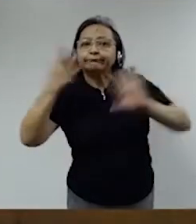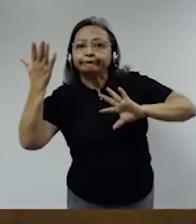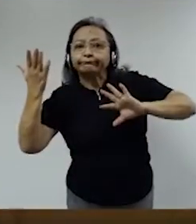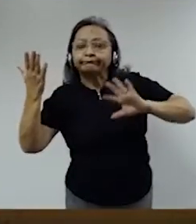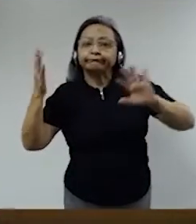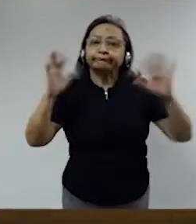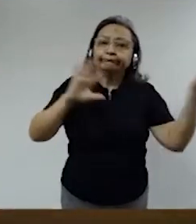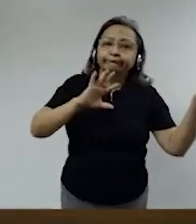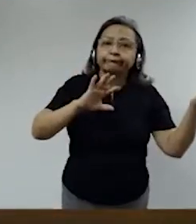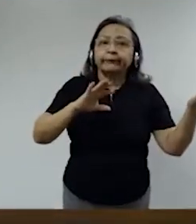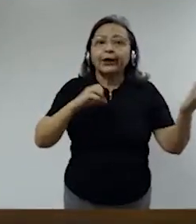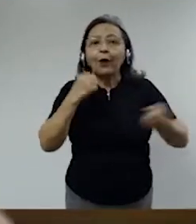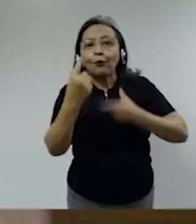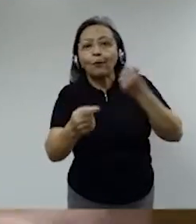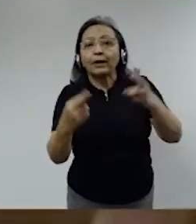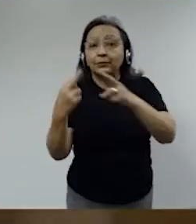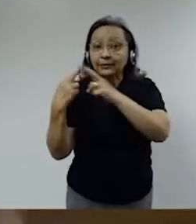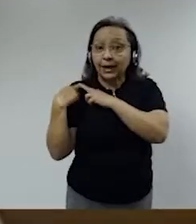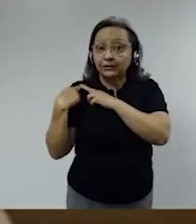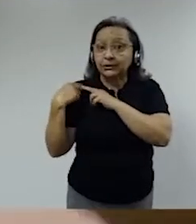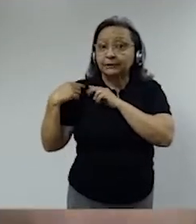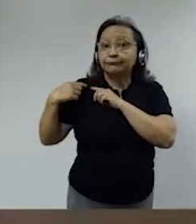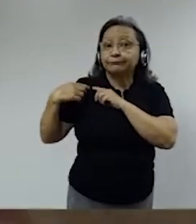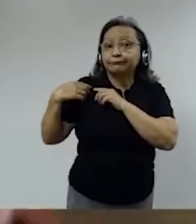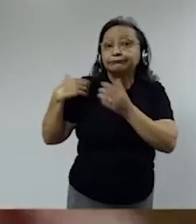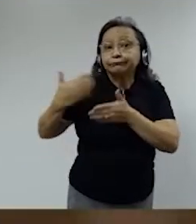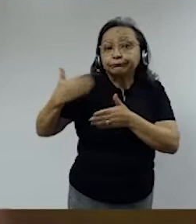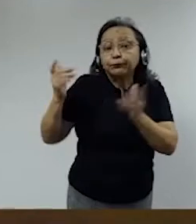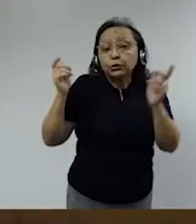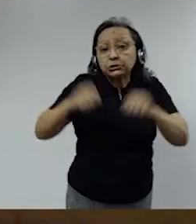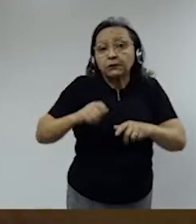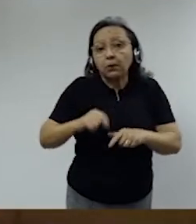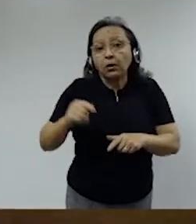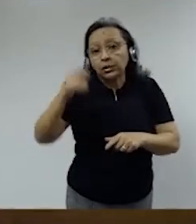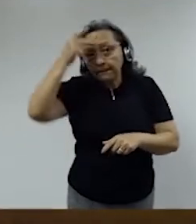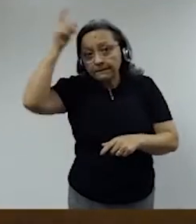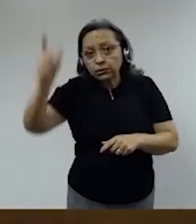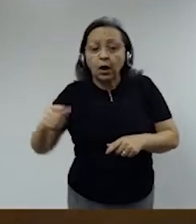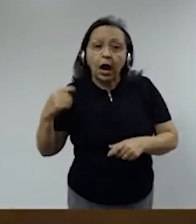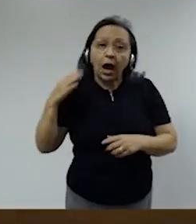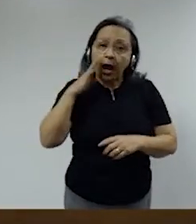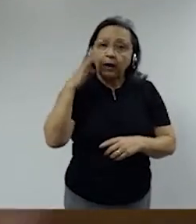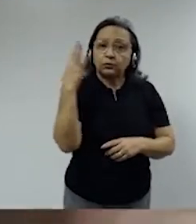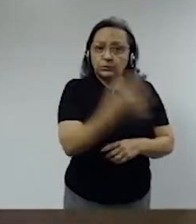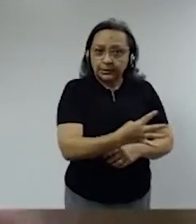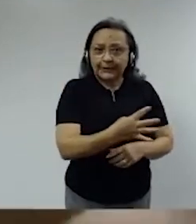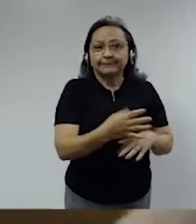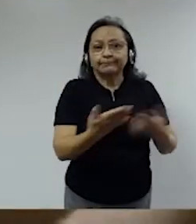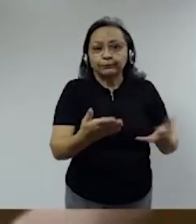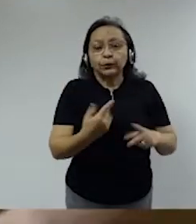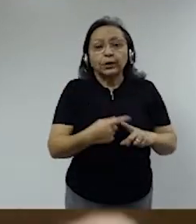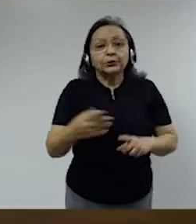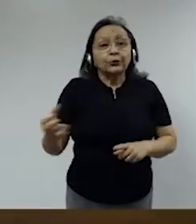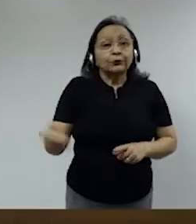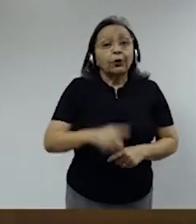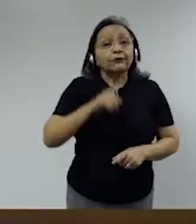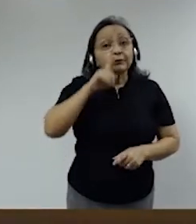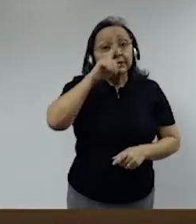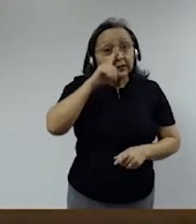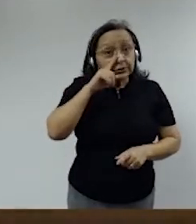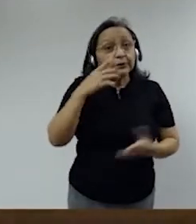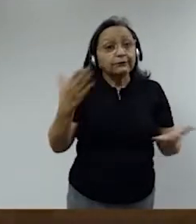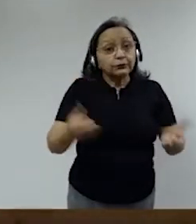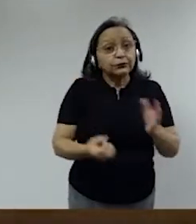eventuais responsabilidades que, no fundo, acabam podendo gerar, né, em relação a esses novos riscos que se